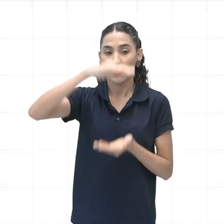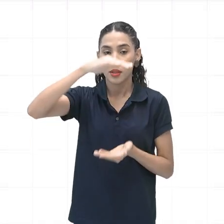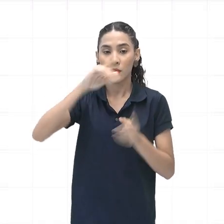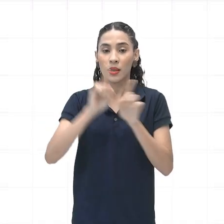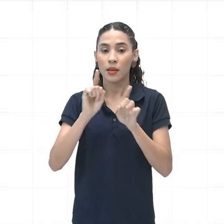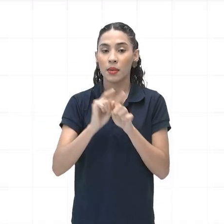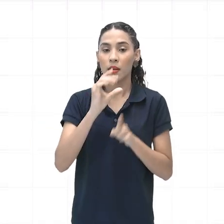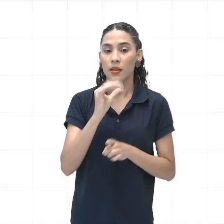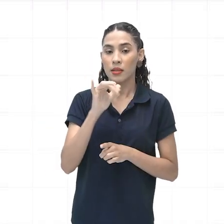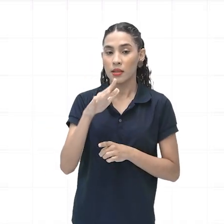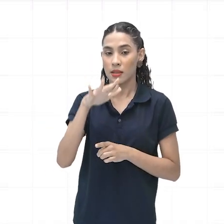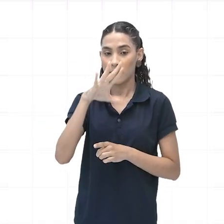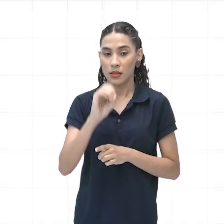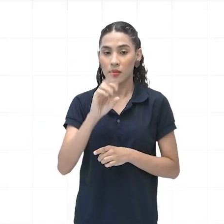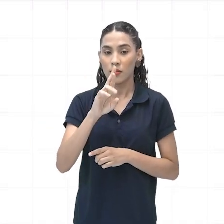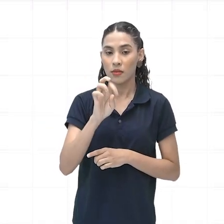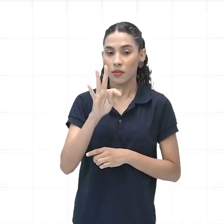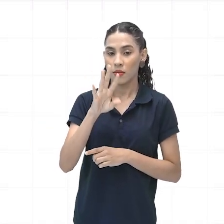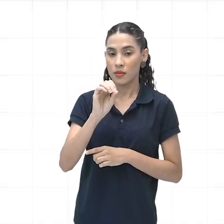de cilindros retos.